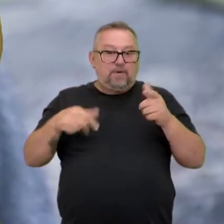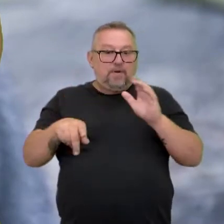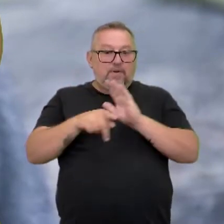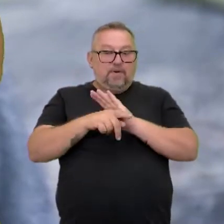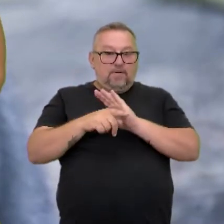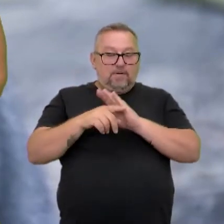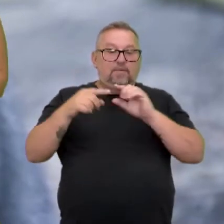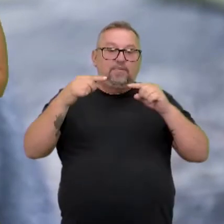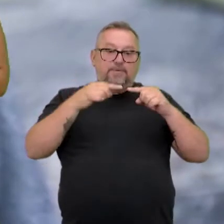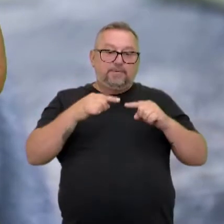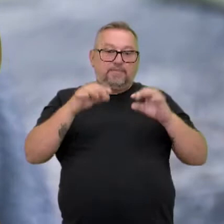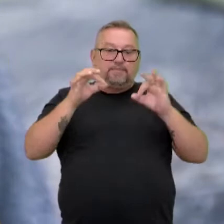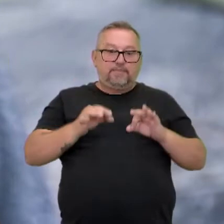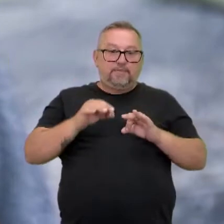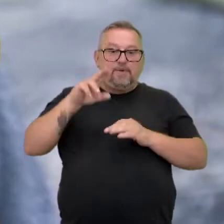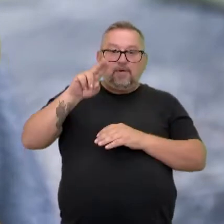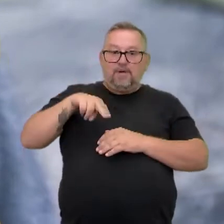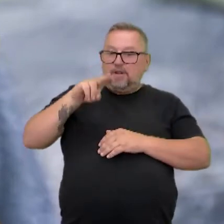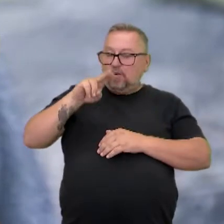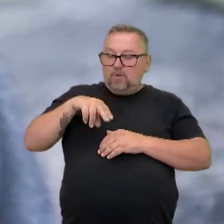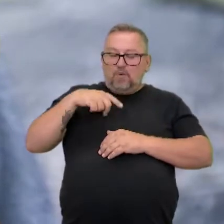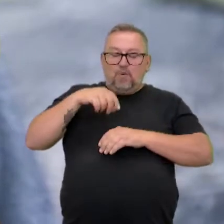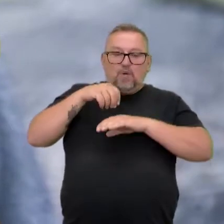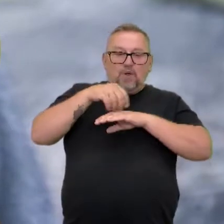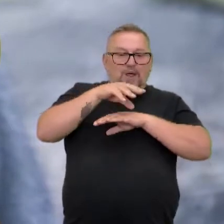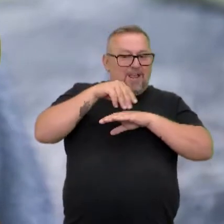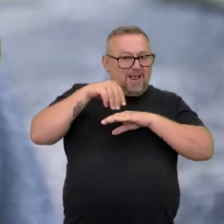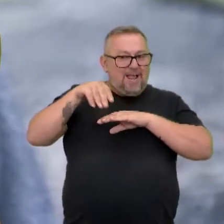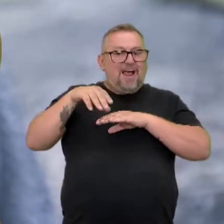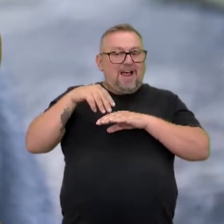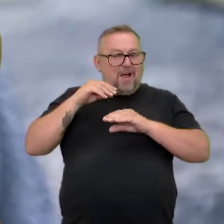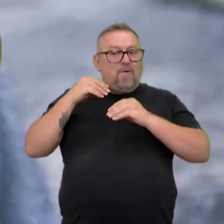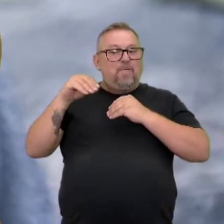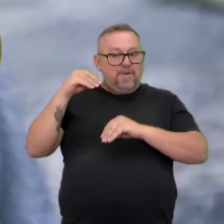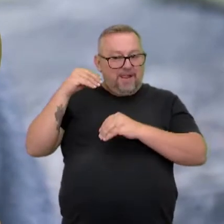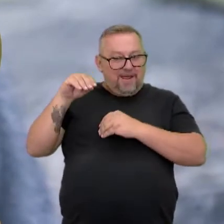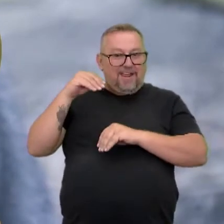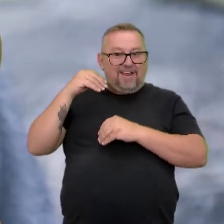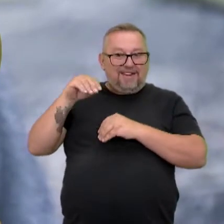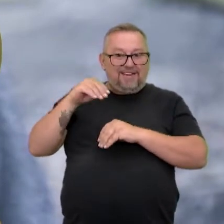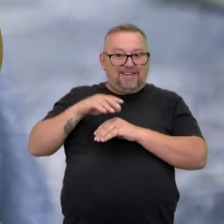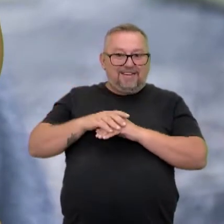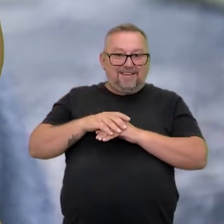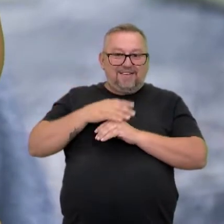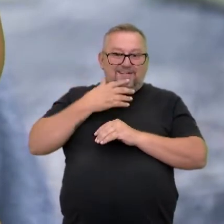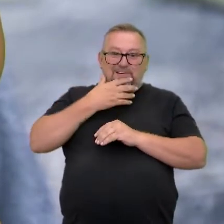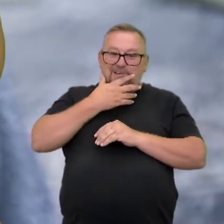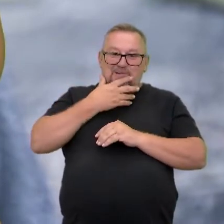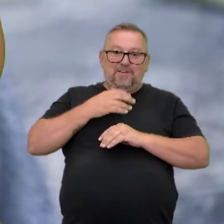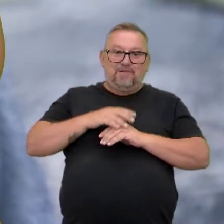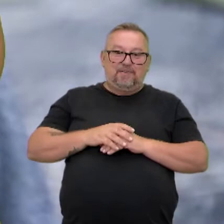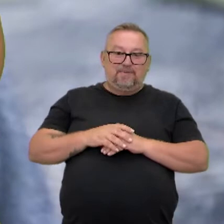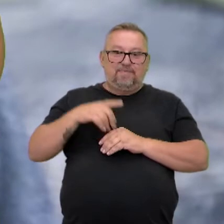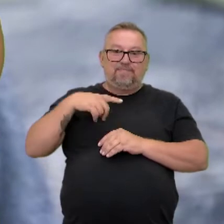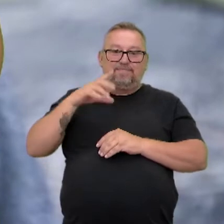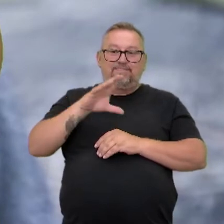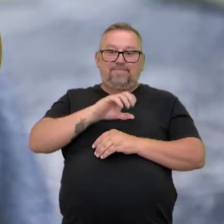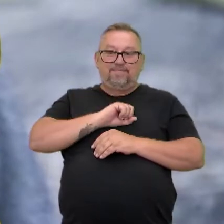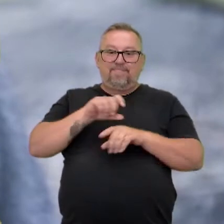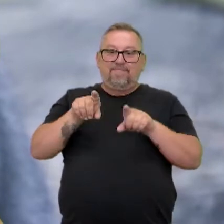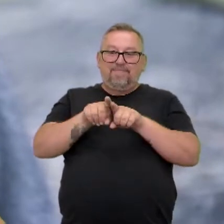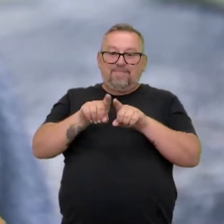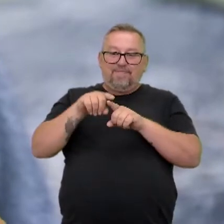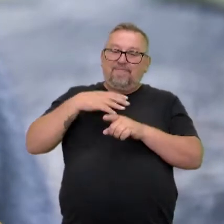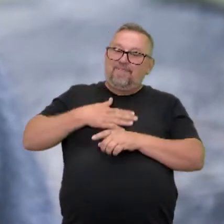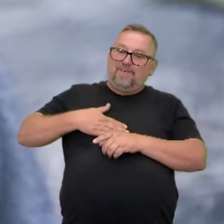que... Quem nunca compartilhou um meme relacionado a esses gatinhos aí? Eles dominam a internet, não é isso, Prof. Fernanda? Eu adoro. Gente, adoro,